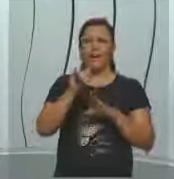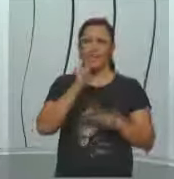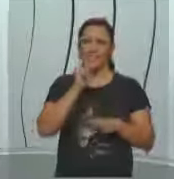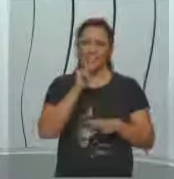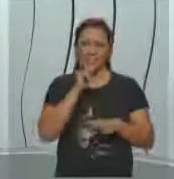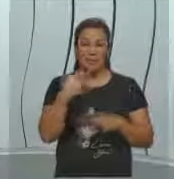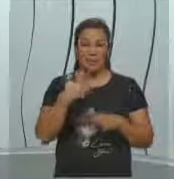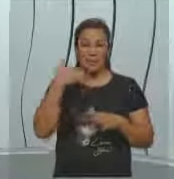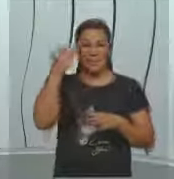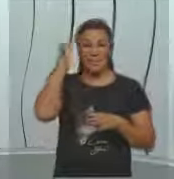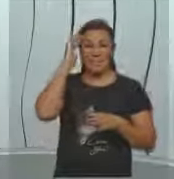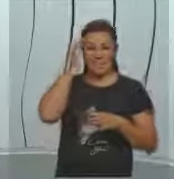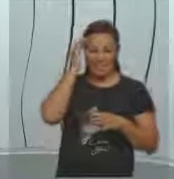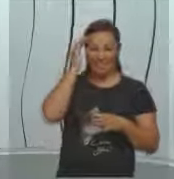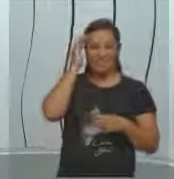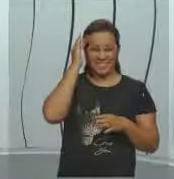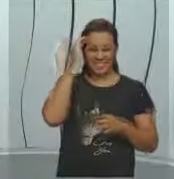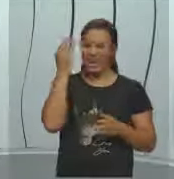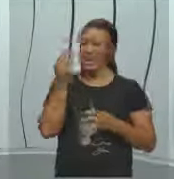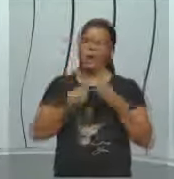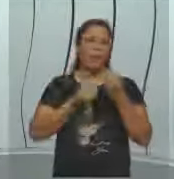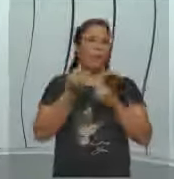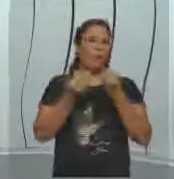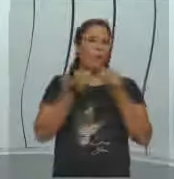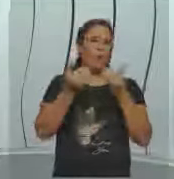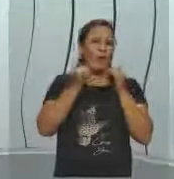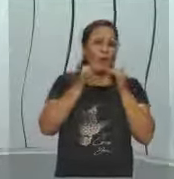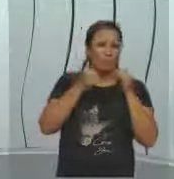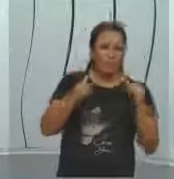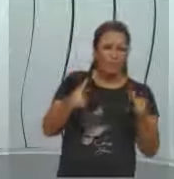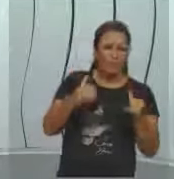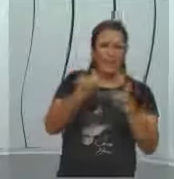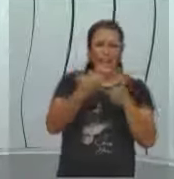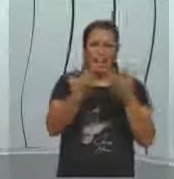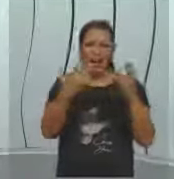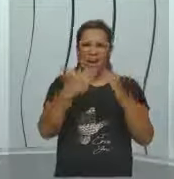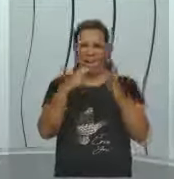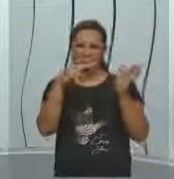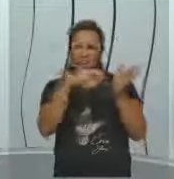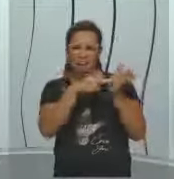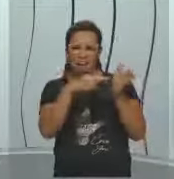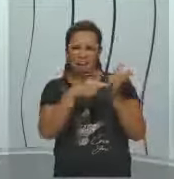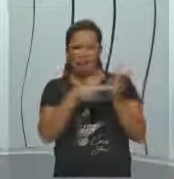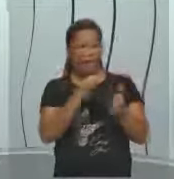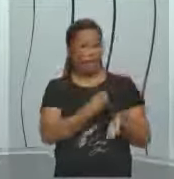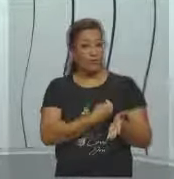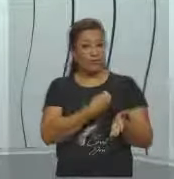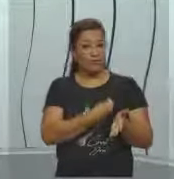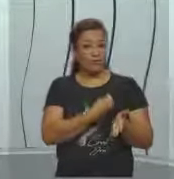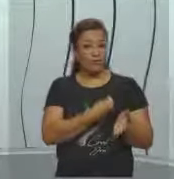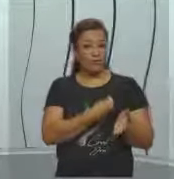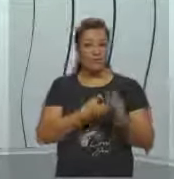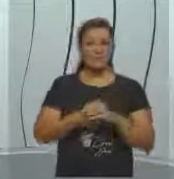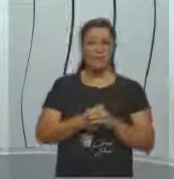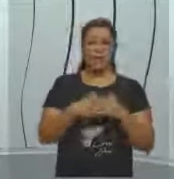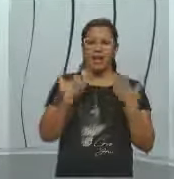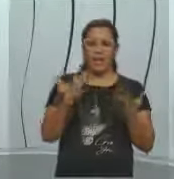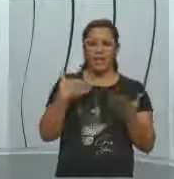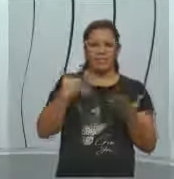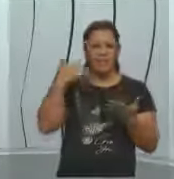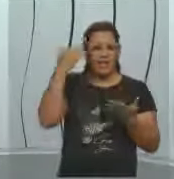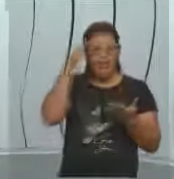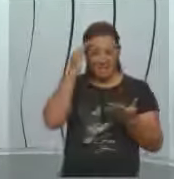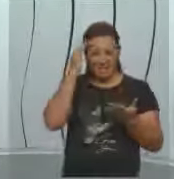poder entender como que a eletricidade e os equipamentos eletrônicos funcionam. E para a gente poder compreender